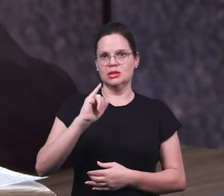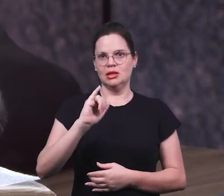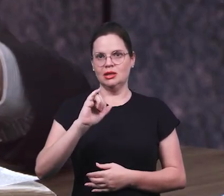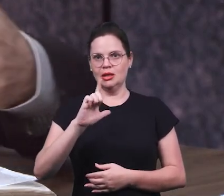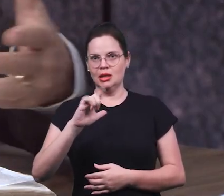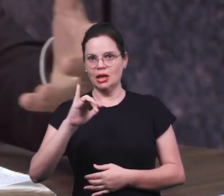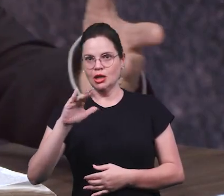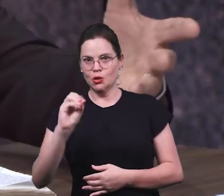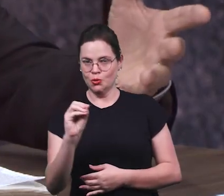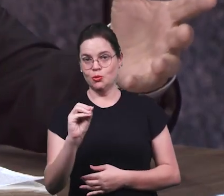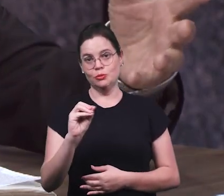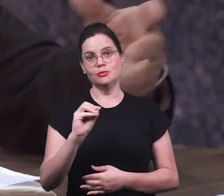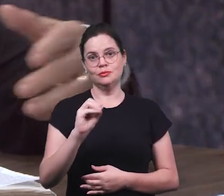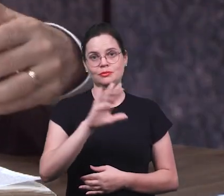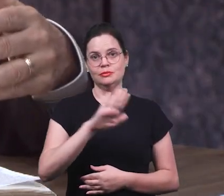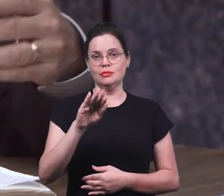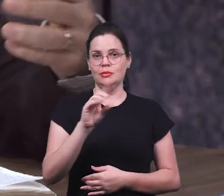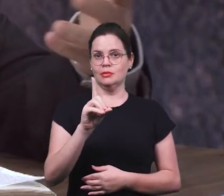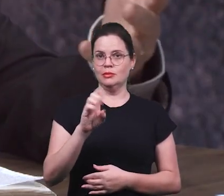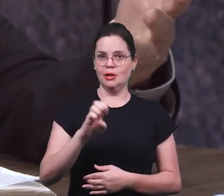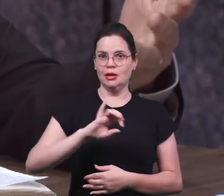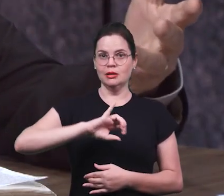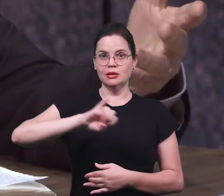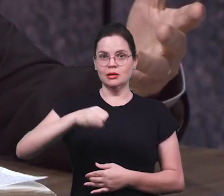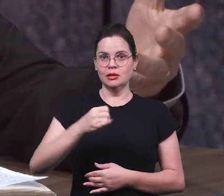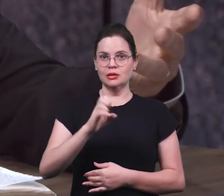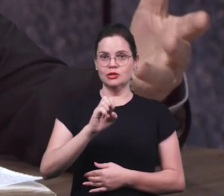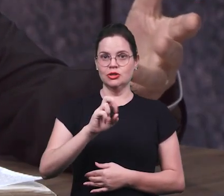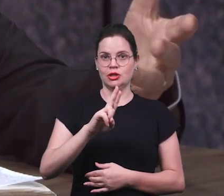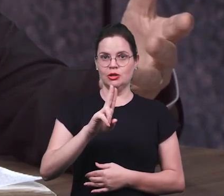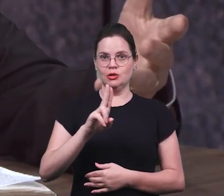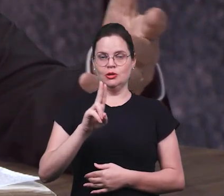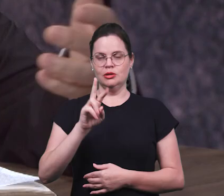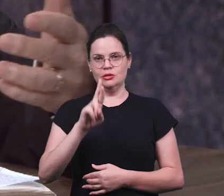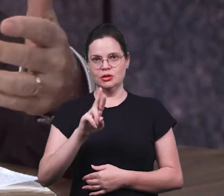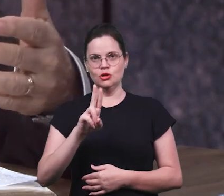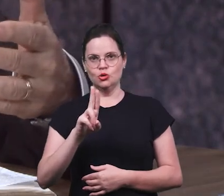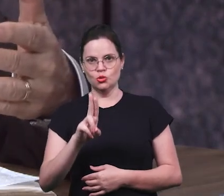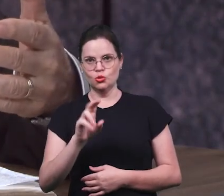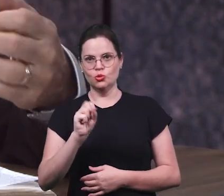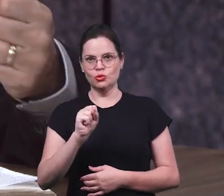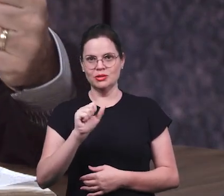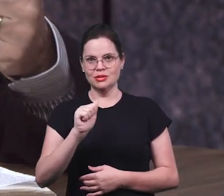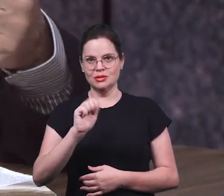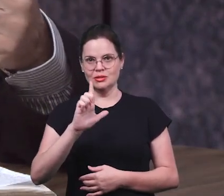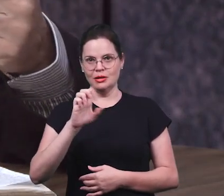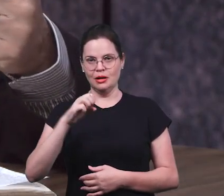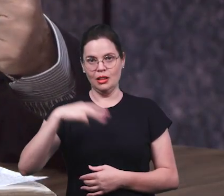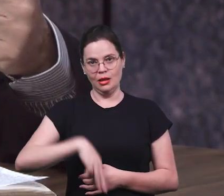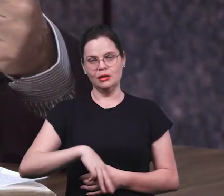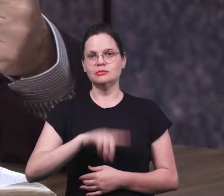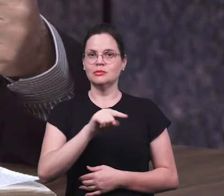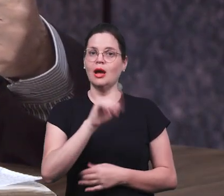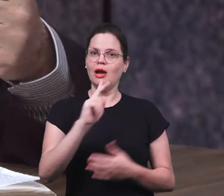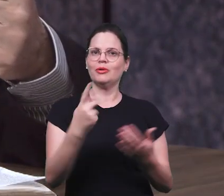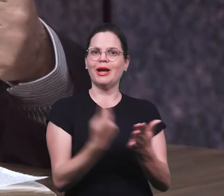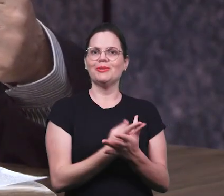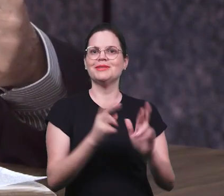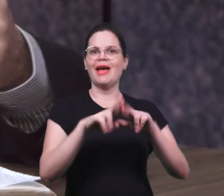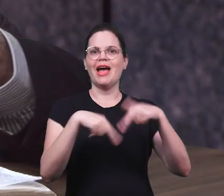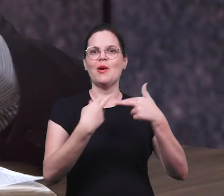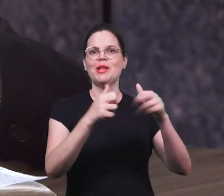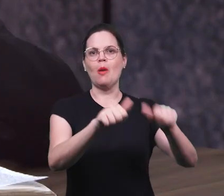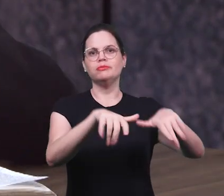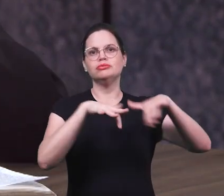Então, ali foi debatido o que o pastor Luiz Eugênio já comentou e que o pastor Fábio também